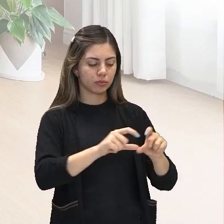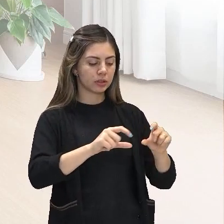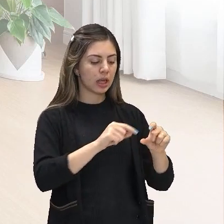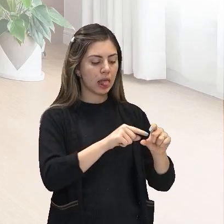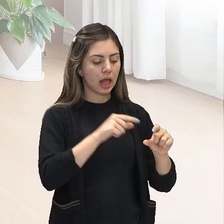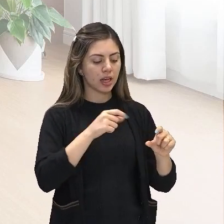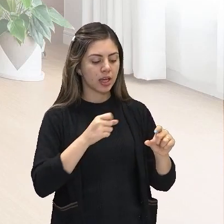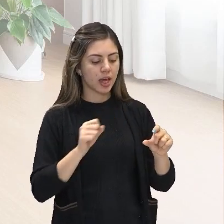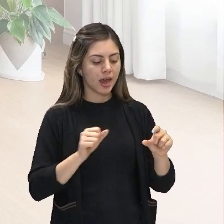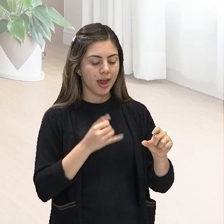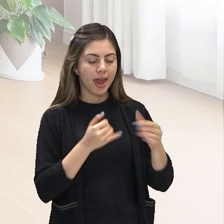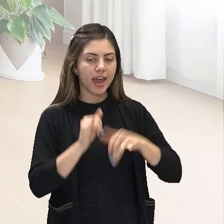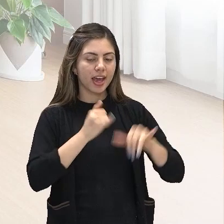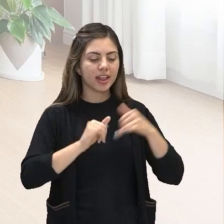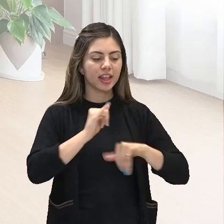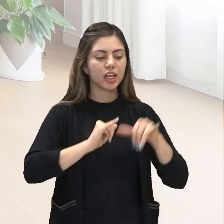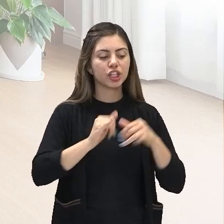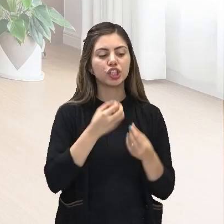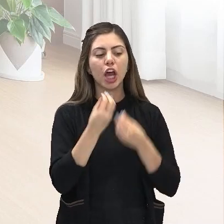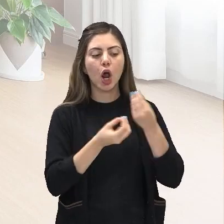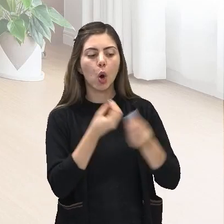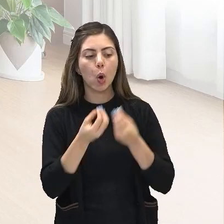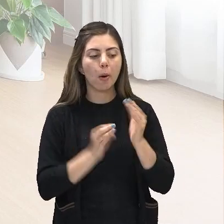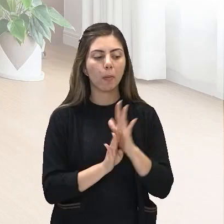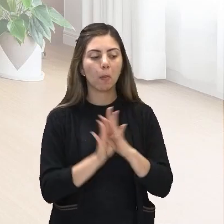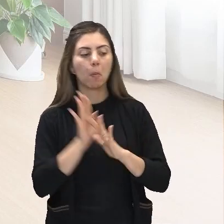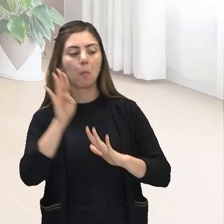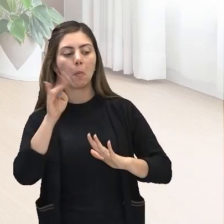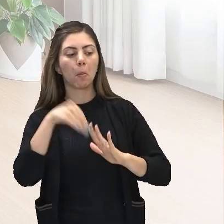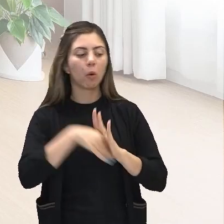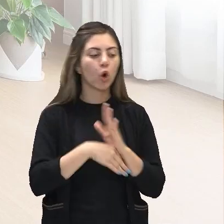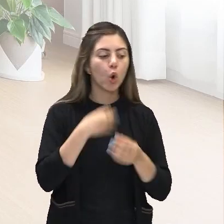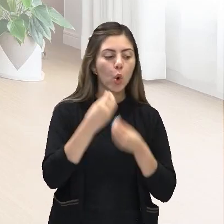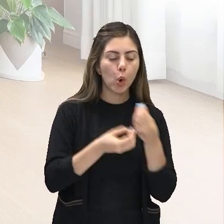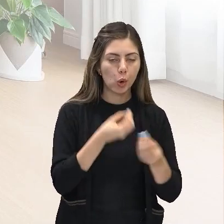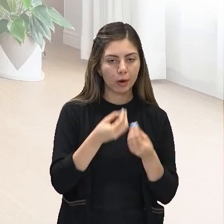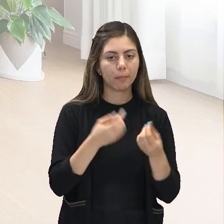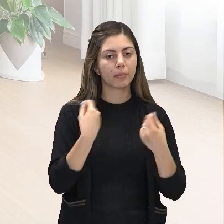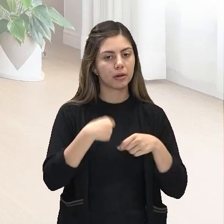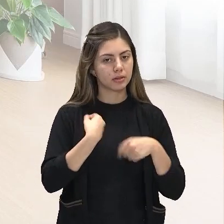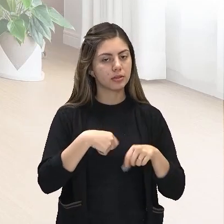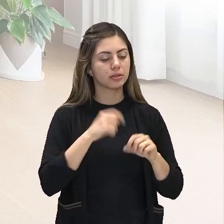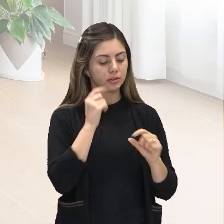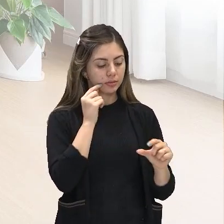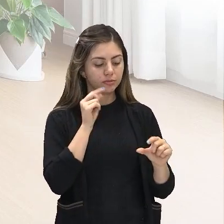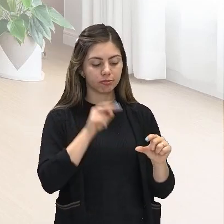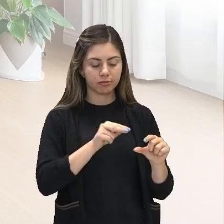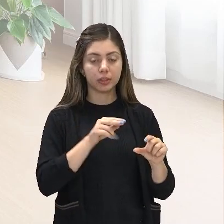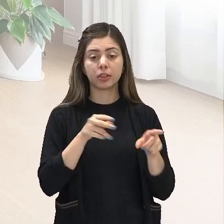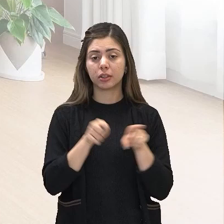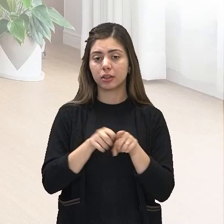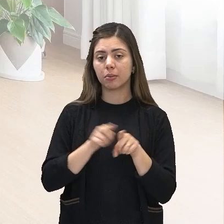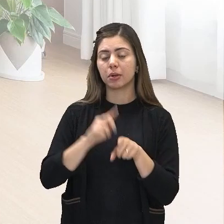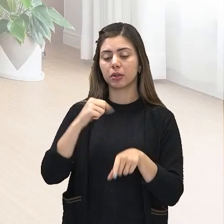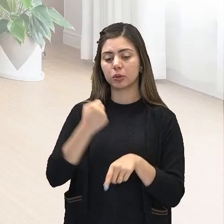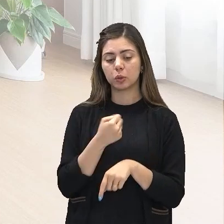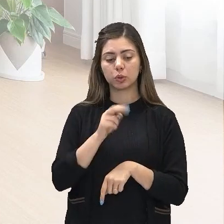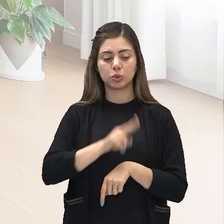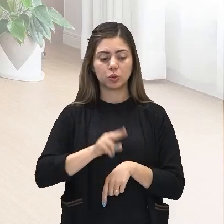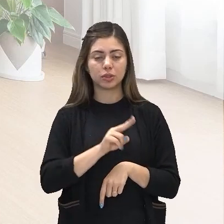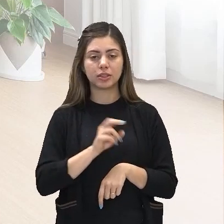ou pouca energia, se eles têm um consumo mais elevado ou um pouco mais baixo, e usar de forma mais consciente, de uma forma ali